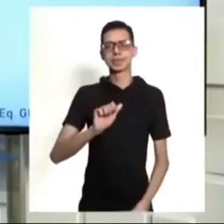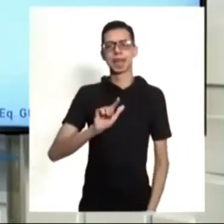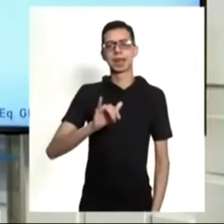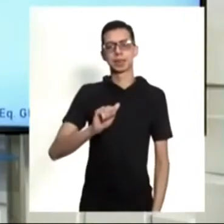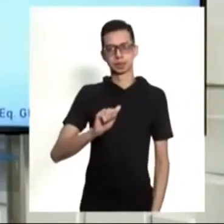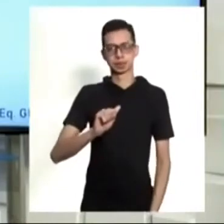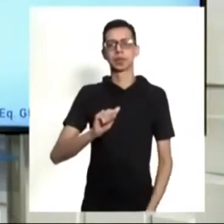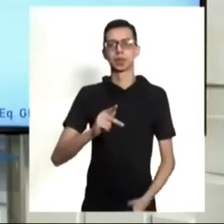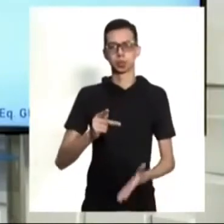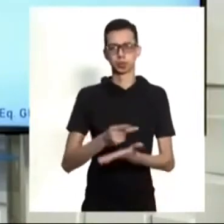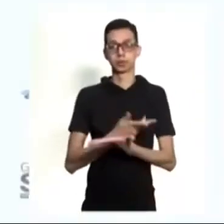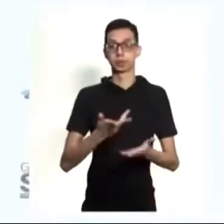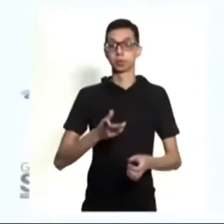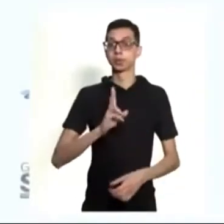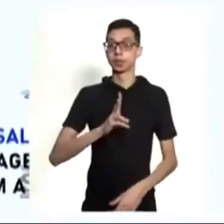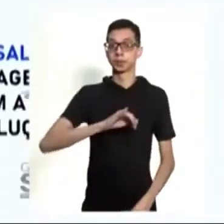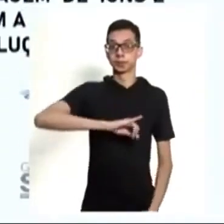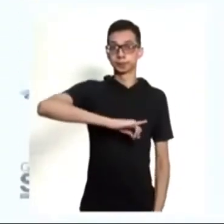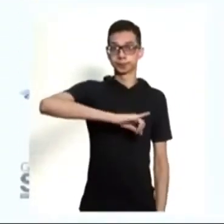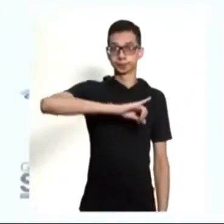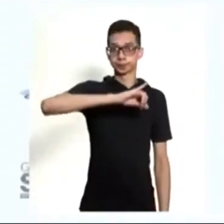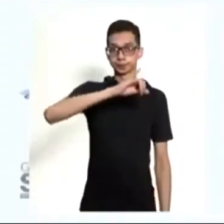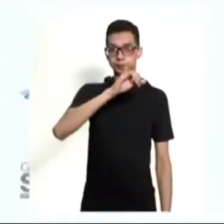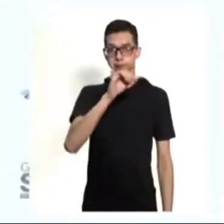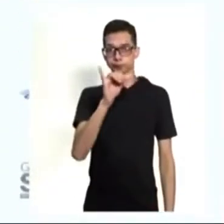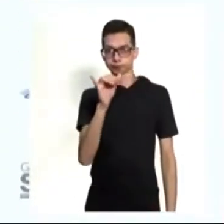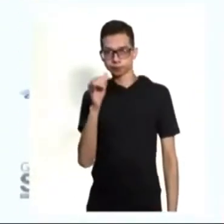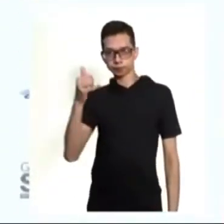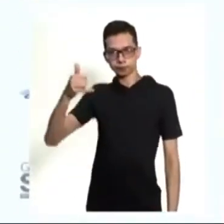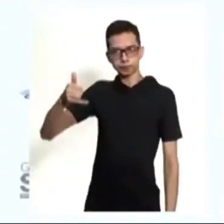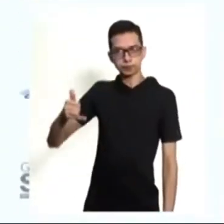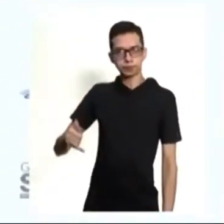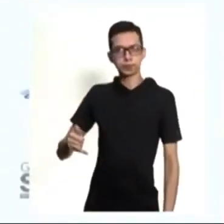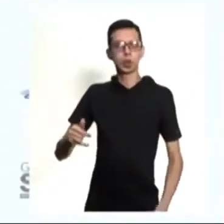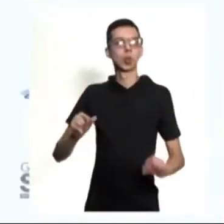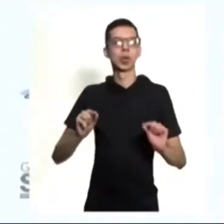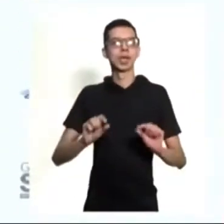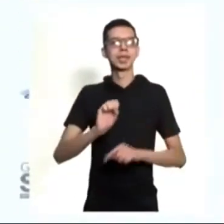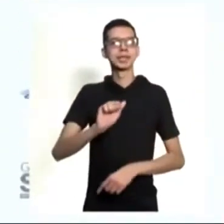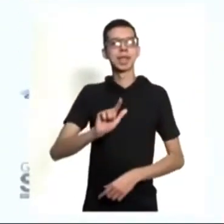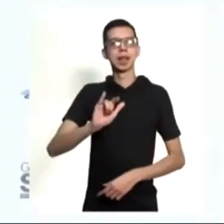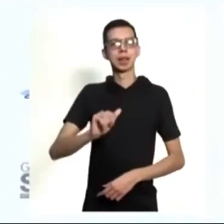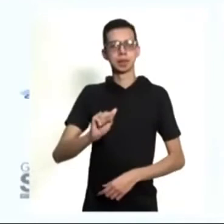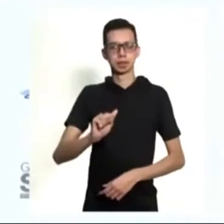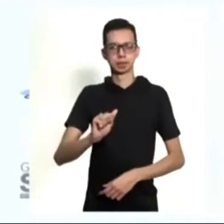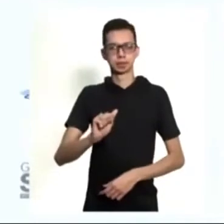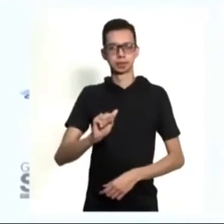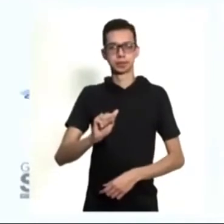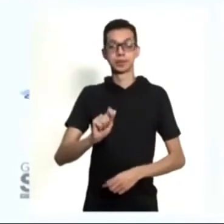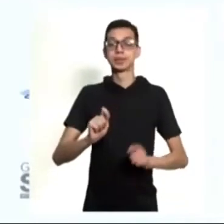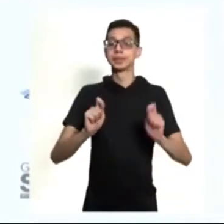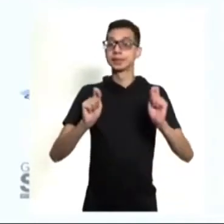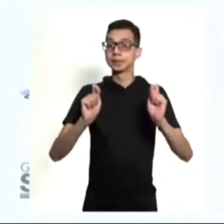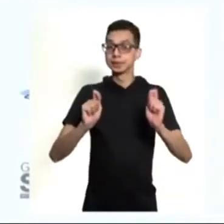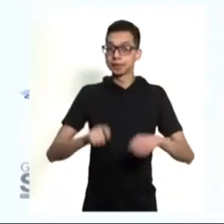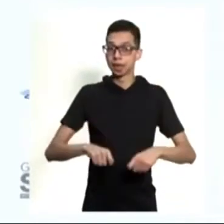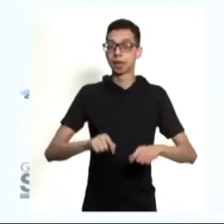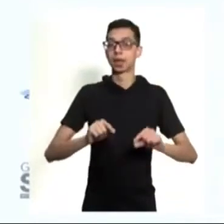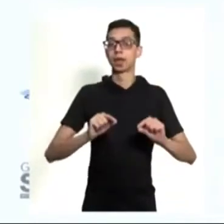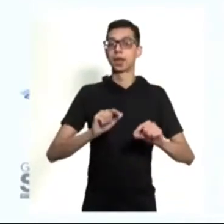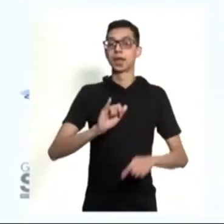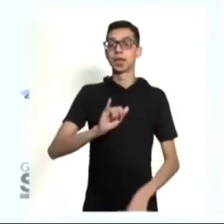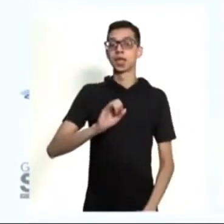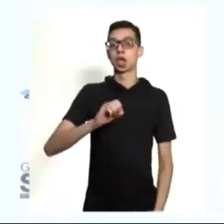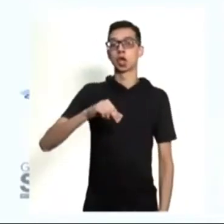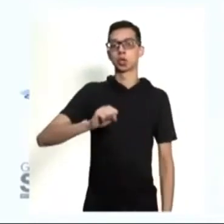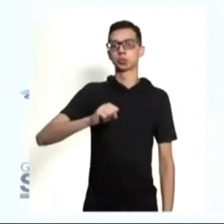sempre indo nessa direção, do ânodo para o cátodo, né? E a ponte salina faz o quê? Ela permite a passagem de íons e mantém a